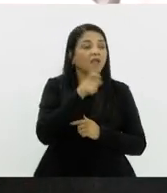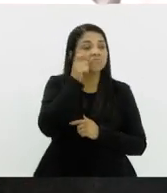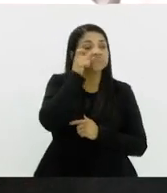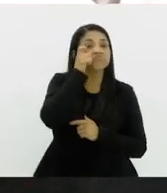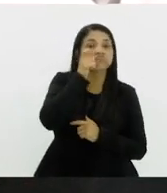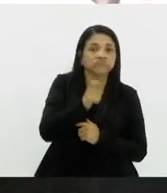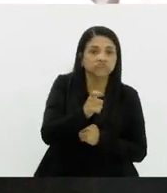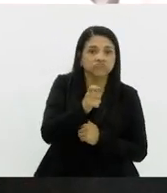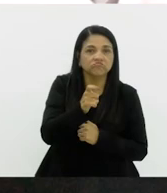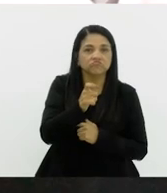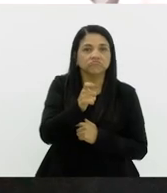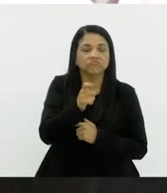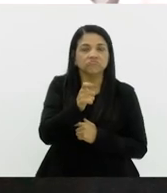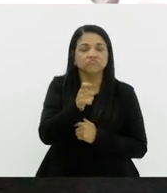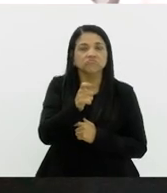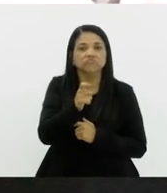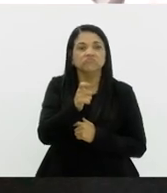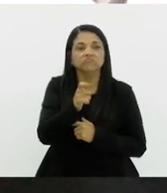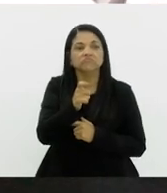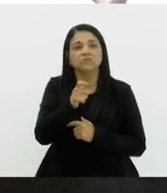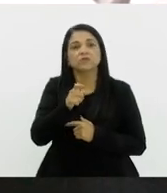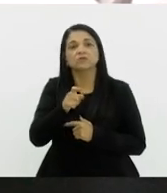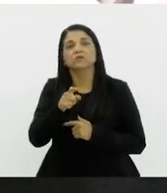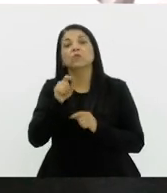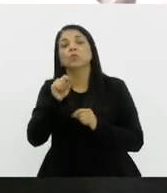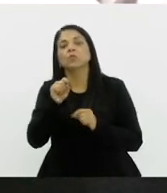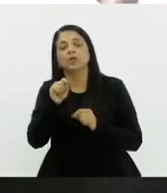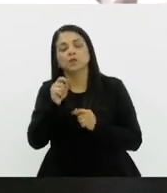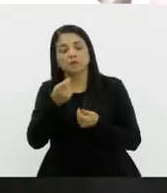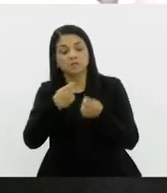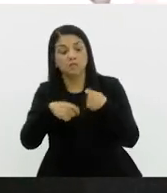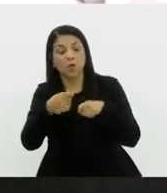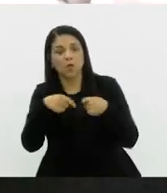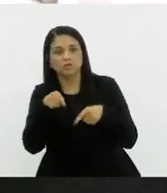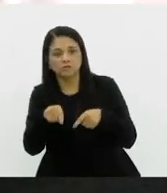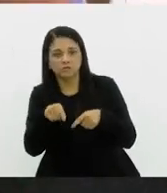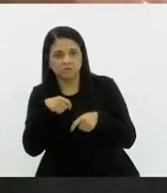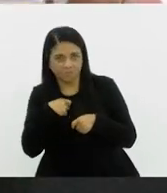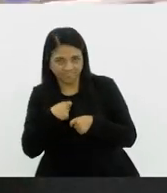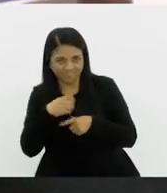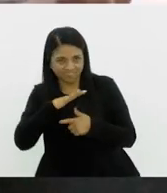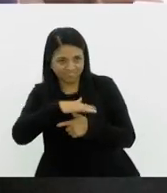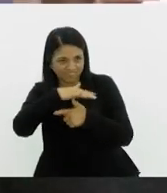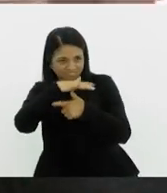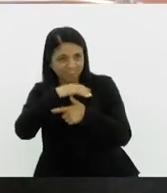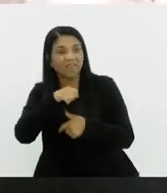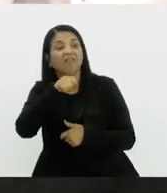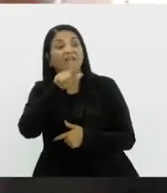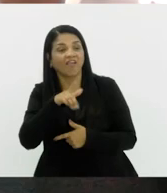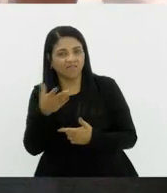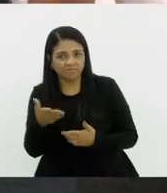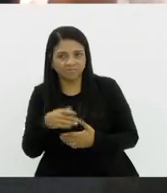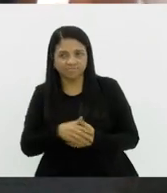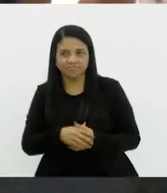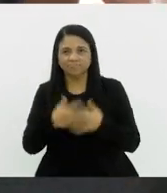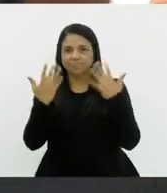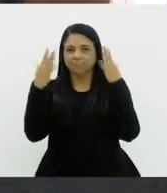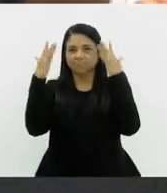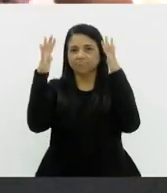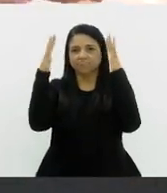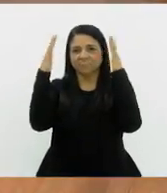interessa esse business, a quem interessa esse negócio? É isso.